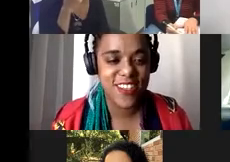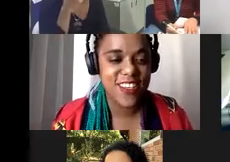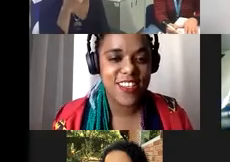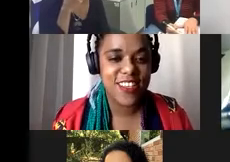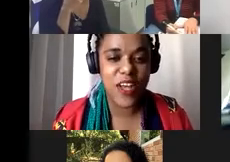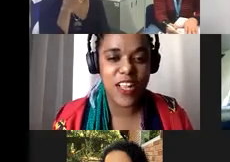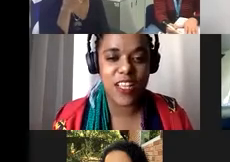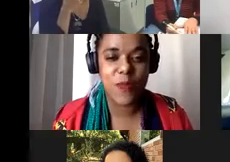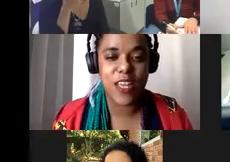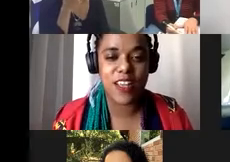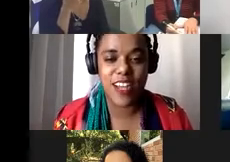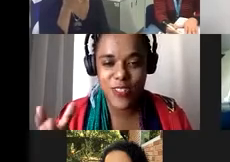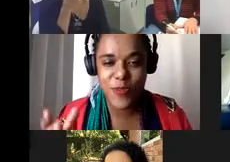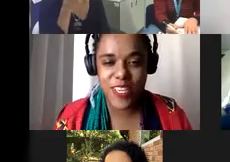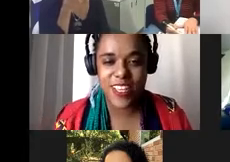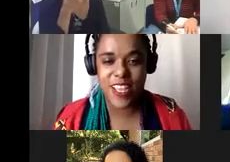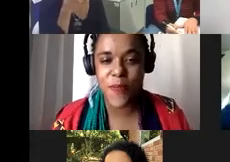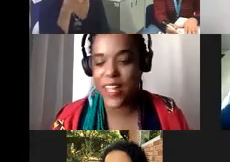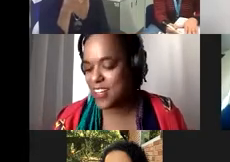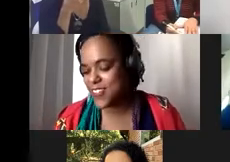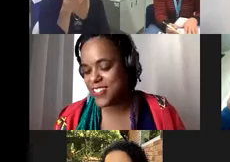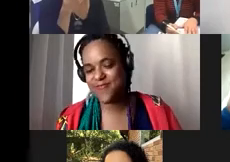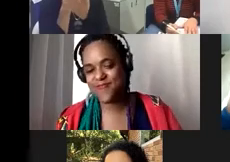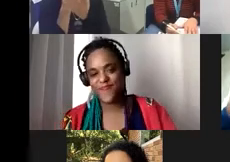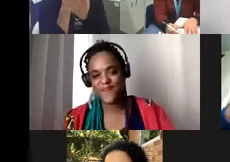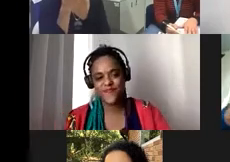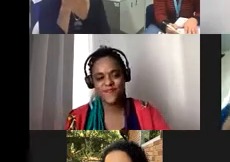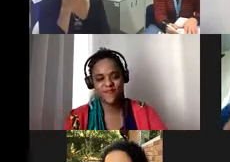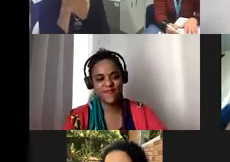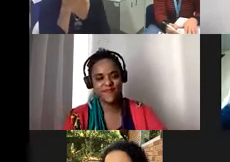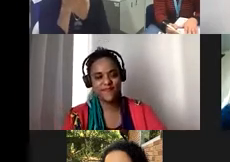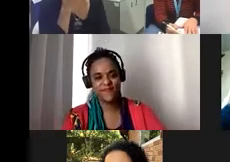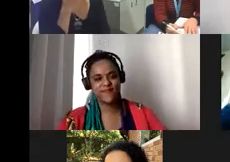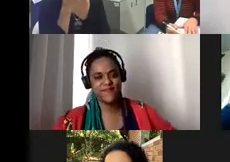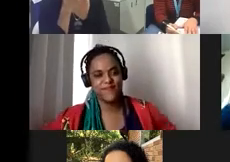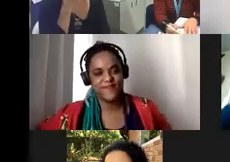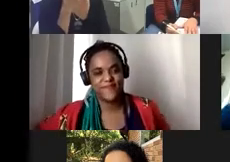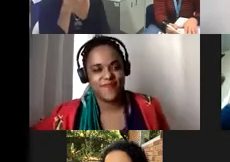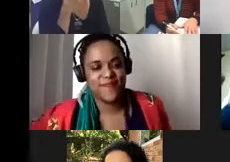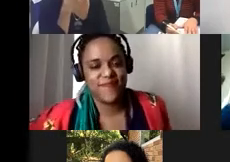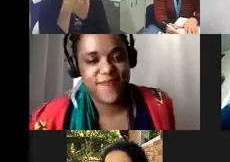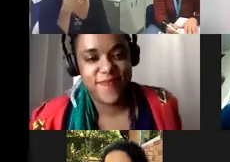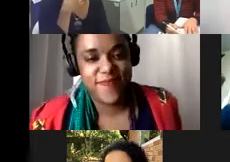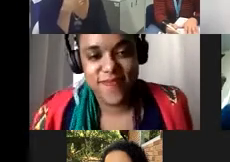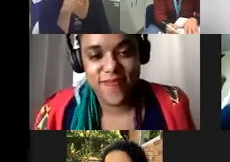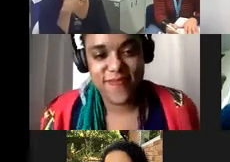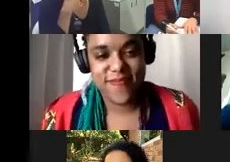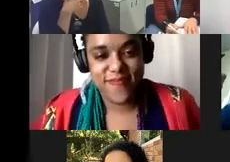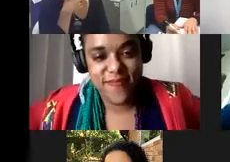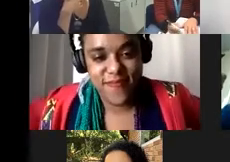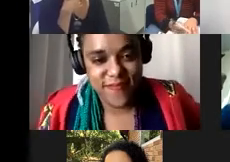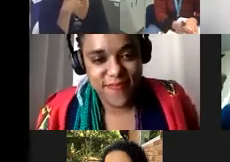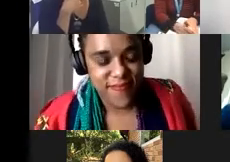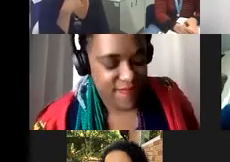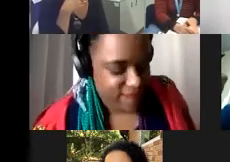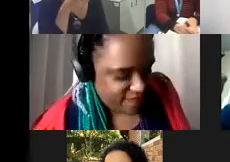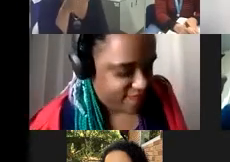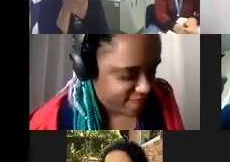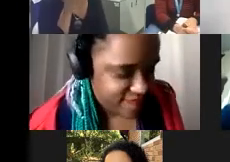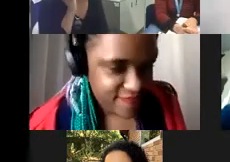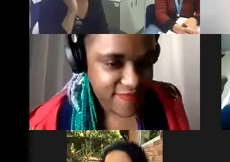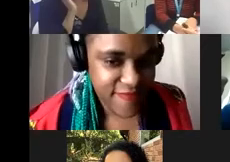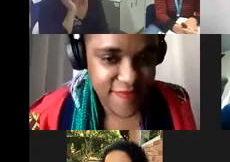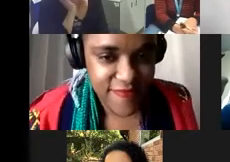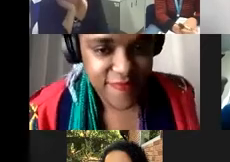distância. Então, vai lá, deputado Carlos Mink, tem a palavra. Bom dia a todas, todos, Dani